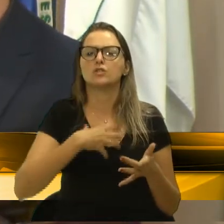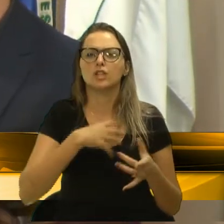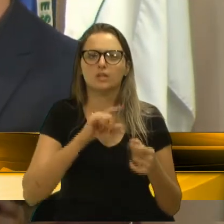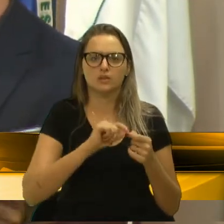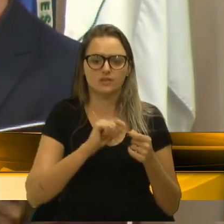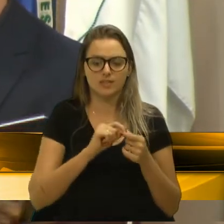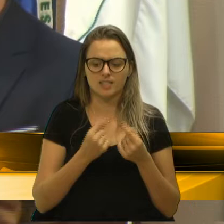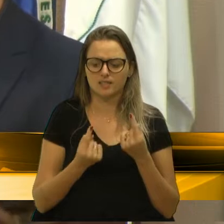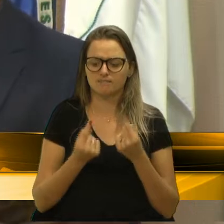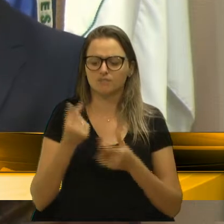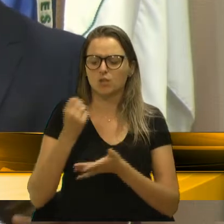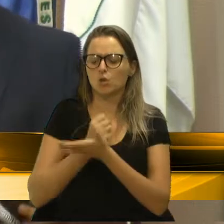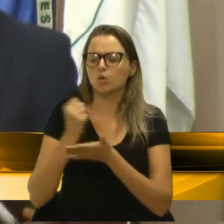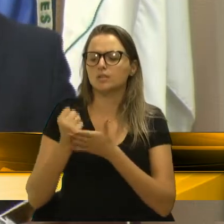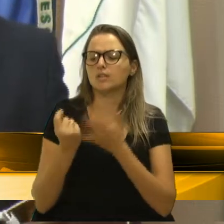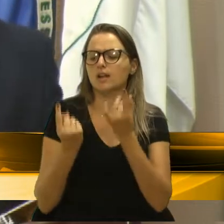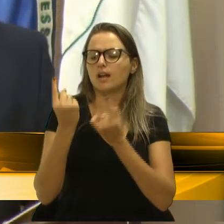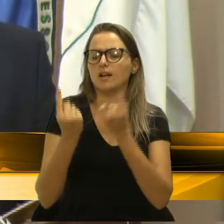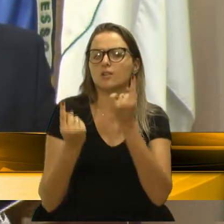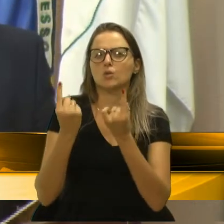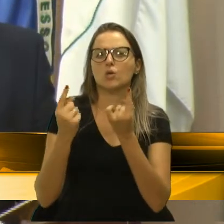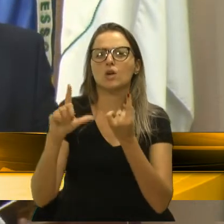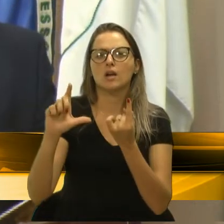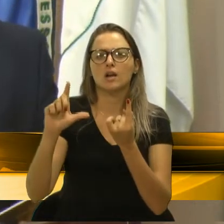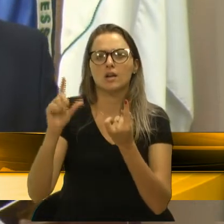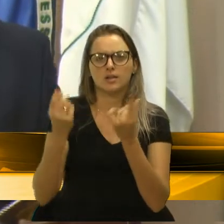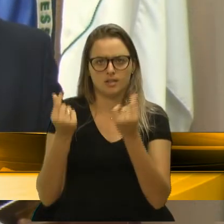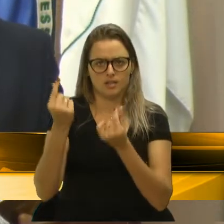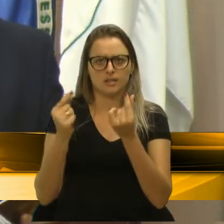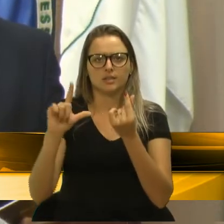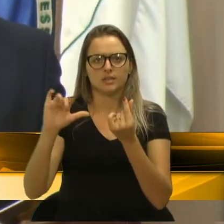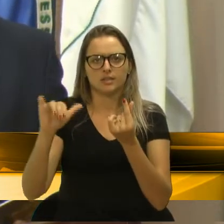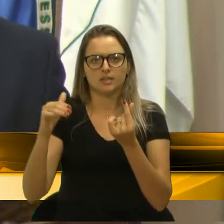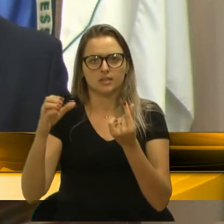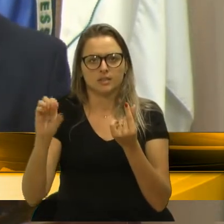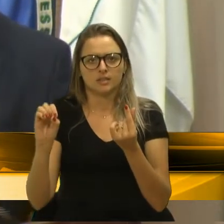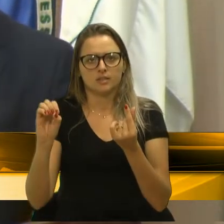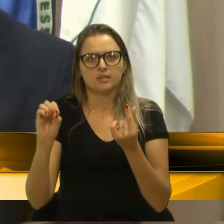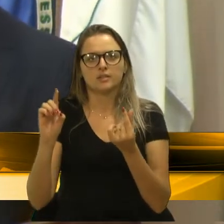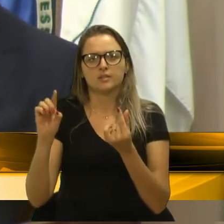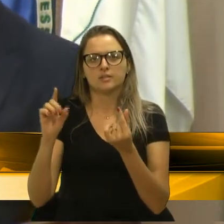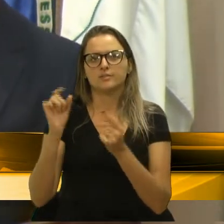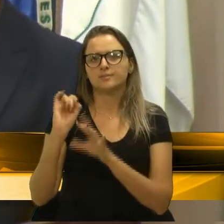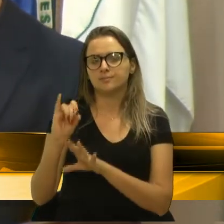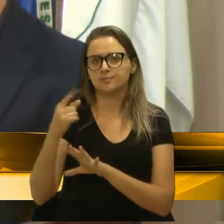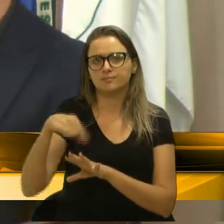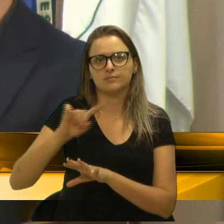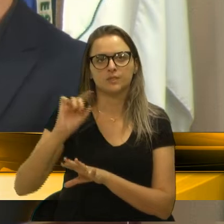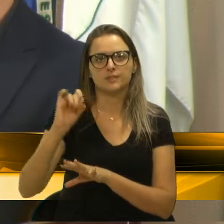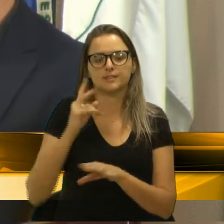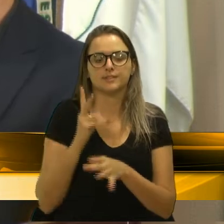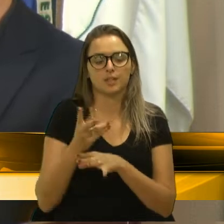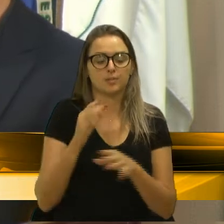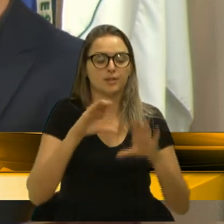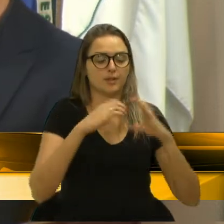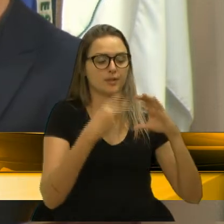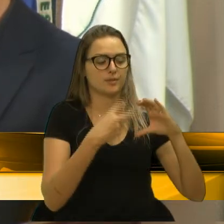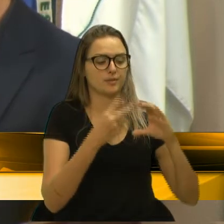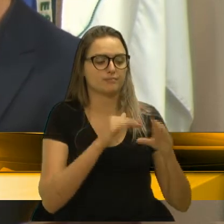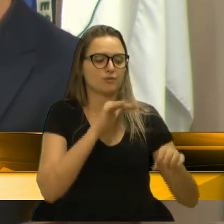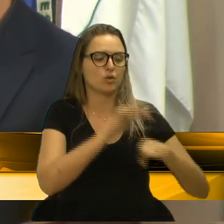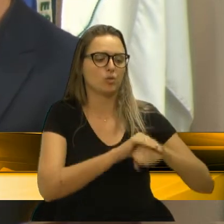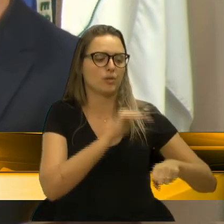contratos licitatórios. Nós precisamos trazer à tona isso. Caso contrário, a gente vai ser sempre culpado por ter dado um golpe